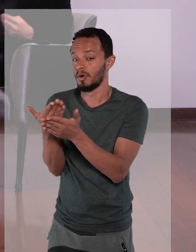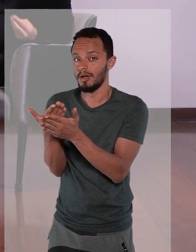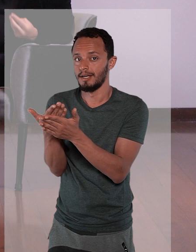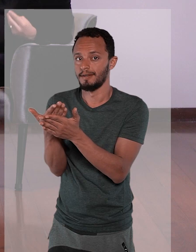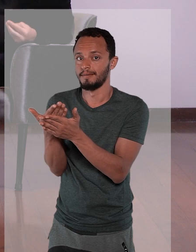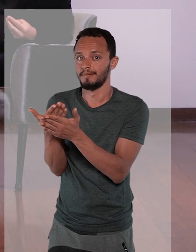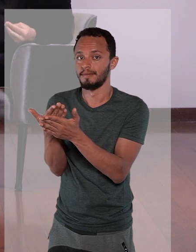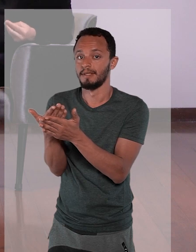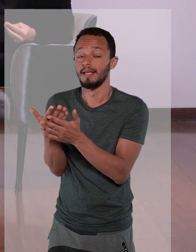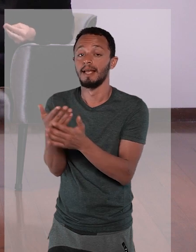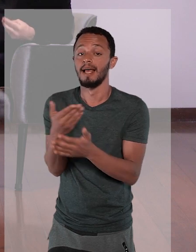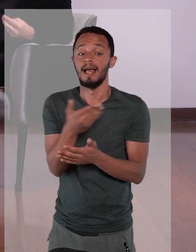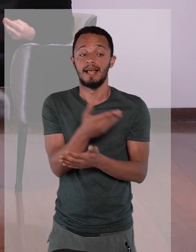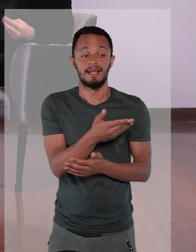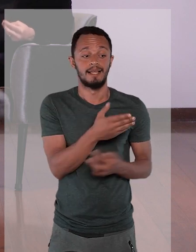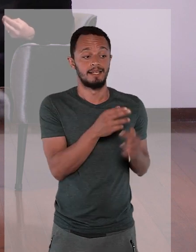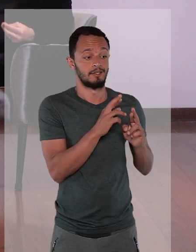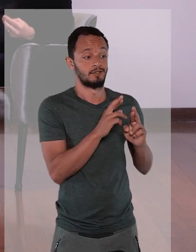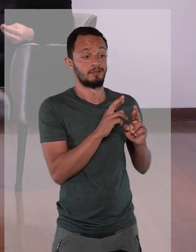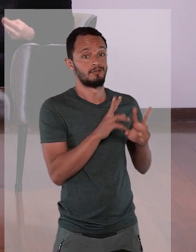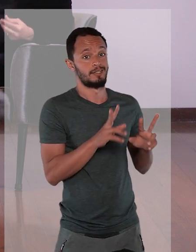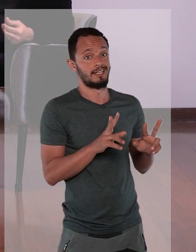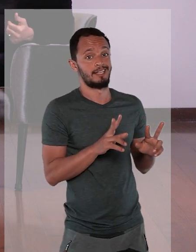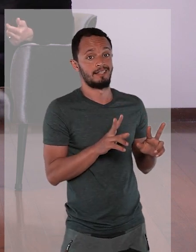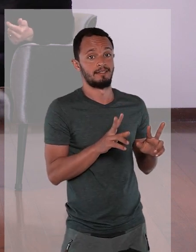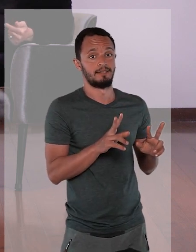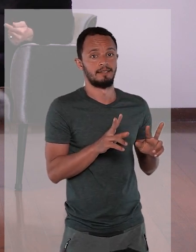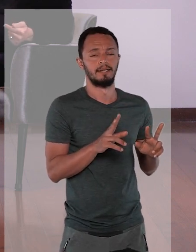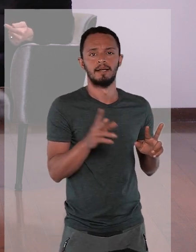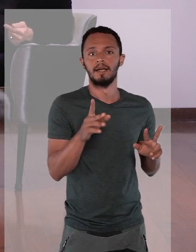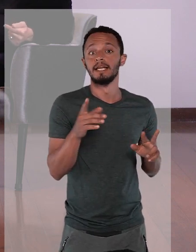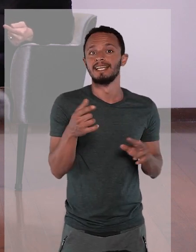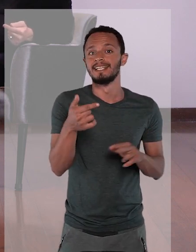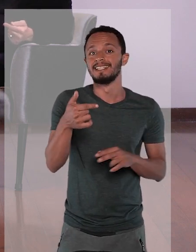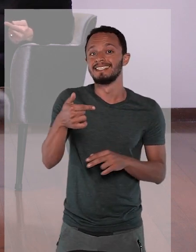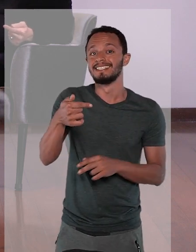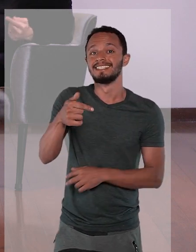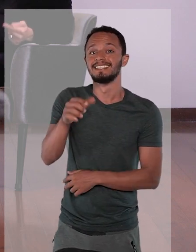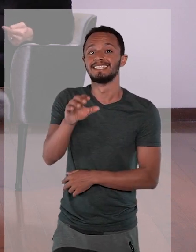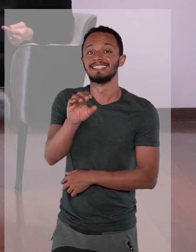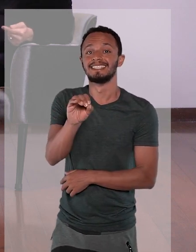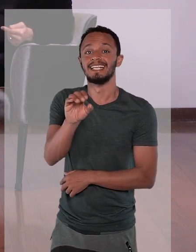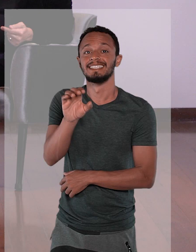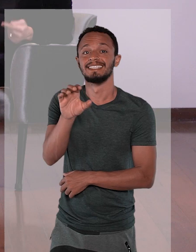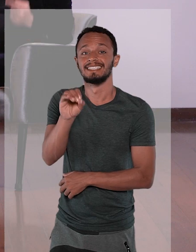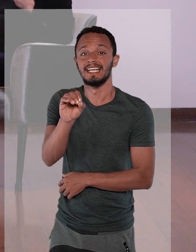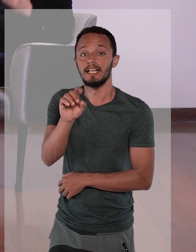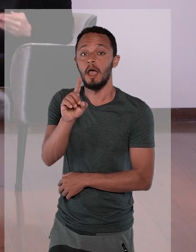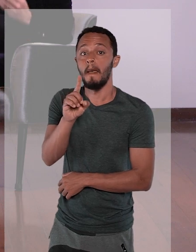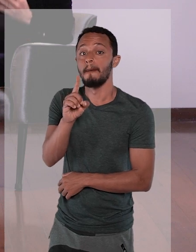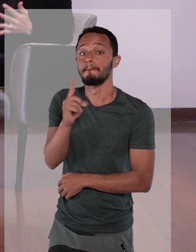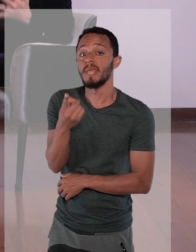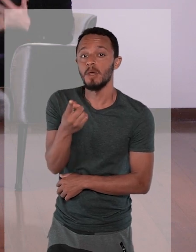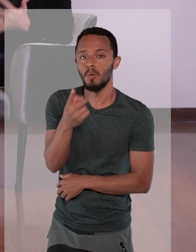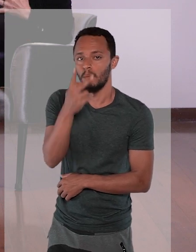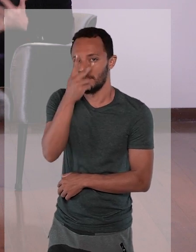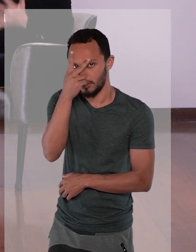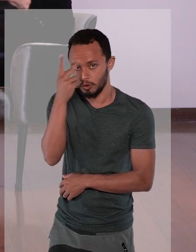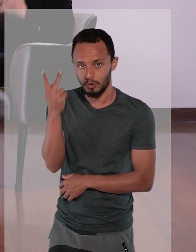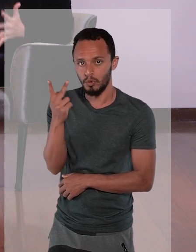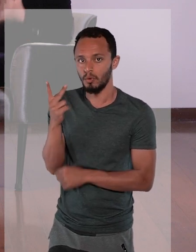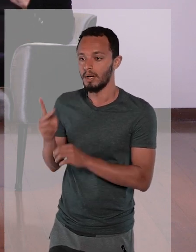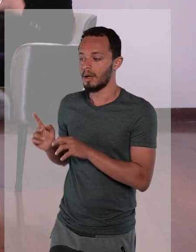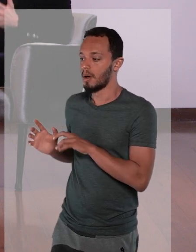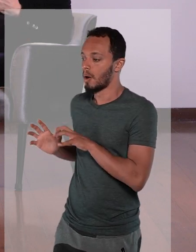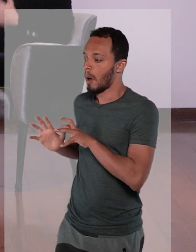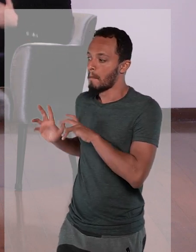a proximidade, e são 700 mil pessoas que vão para a escola todos os dias, 4 horas, 5 horas